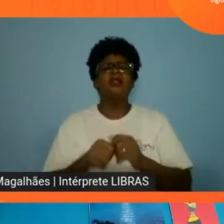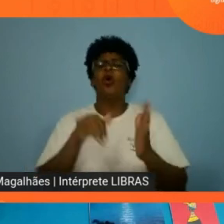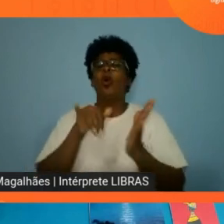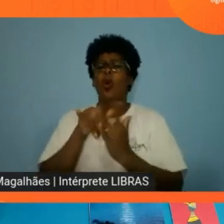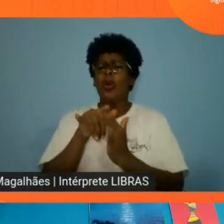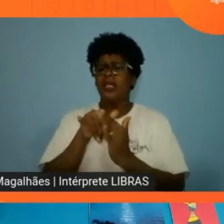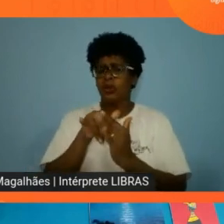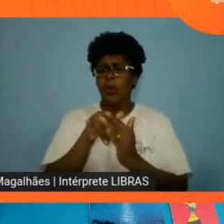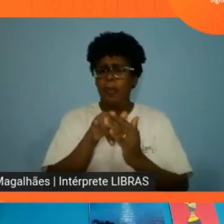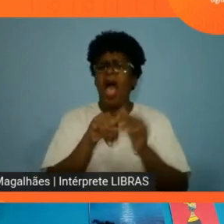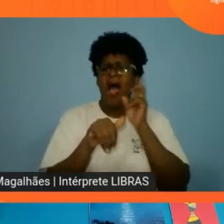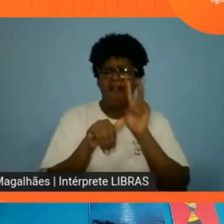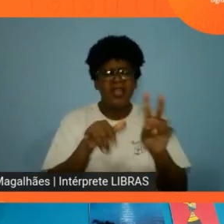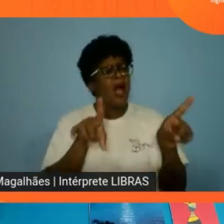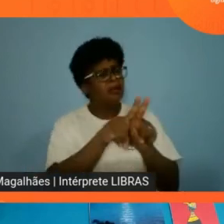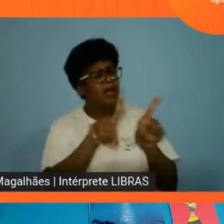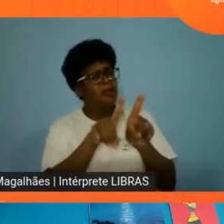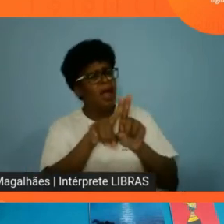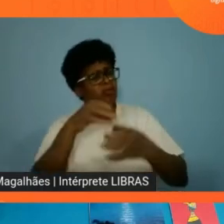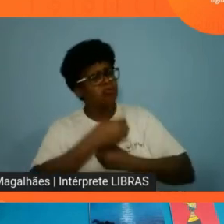slams, para quem não sabe, slam